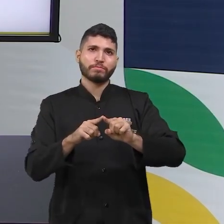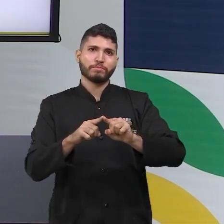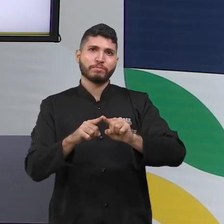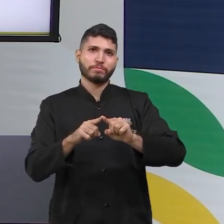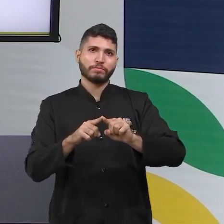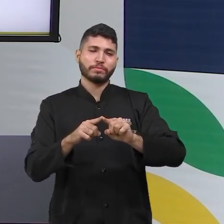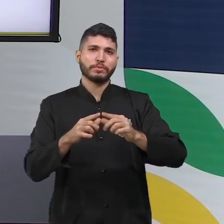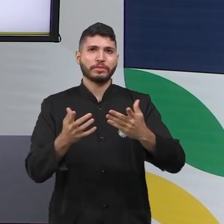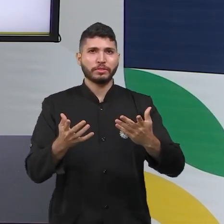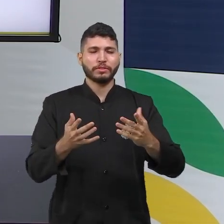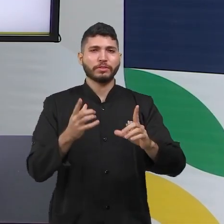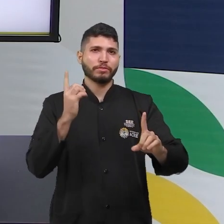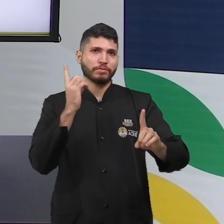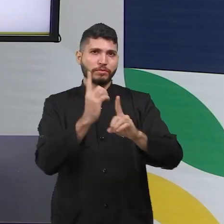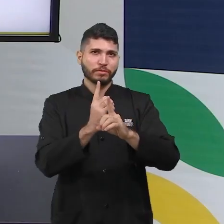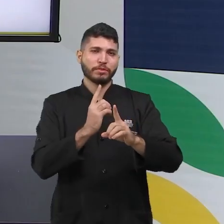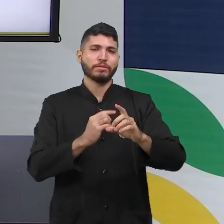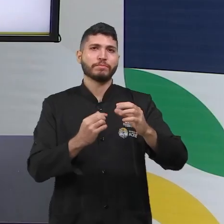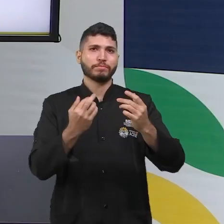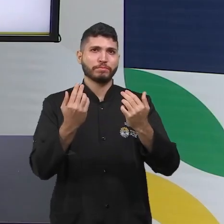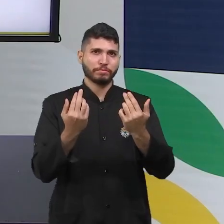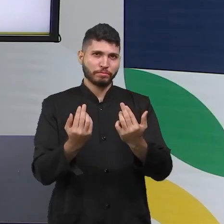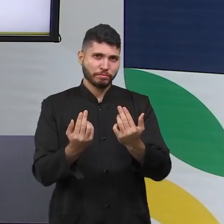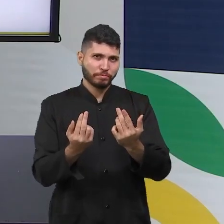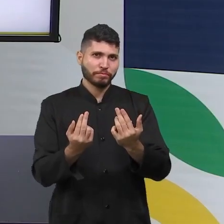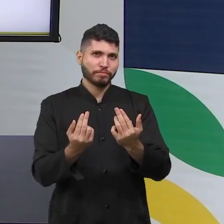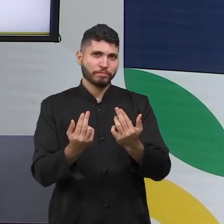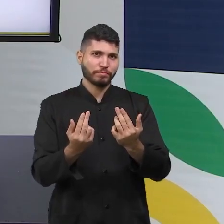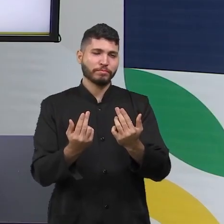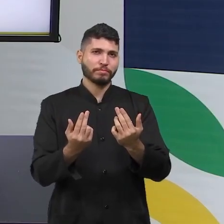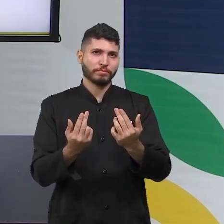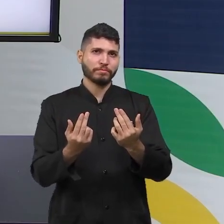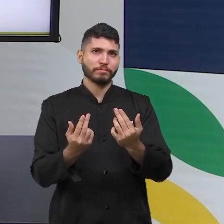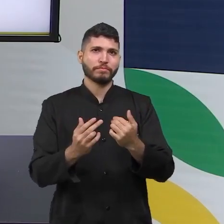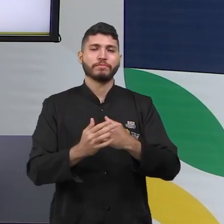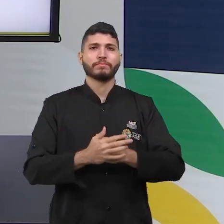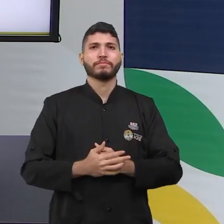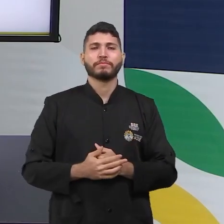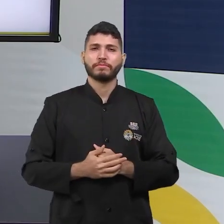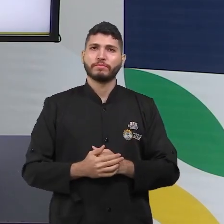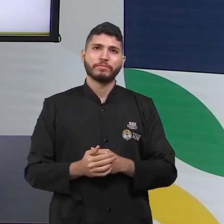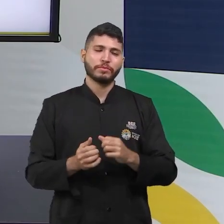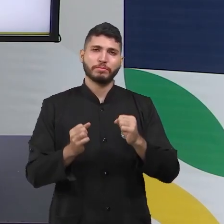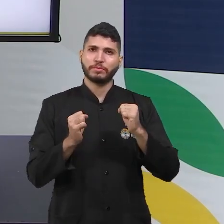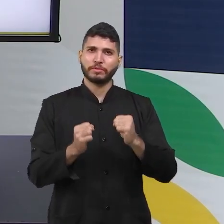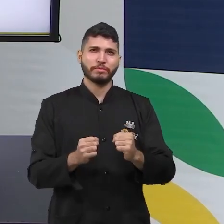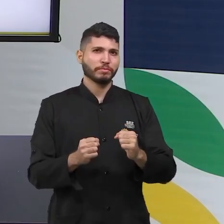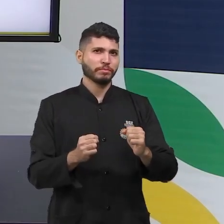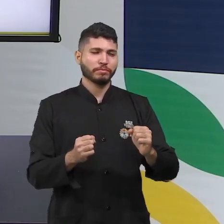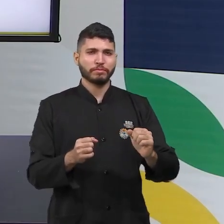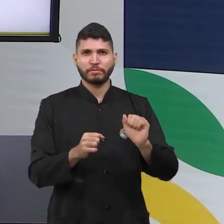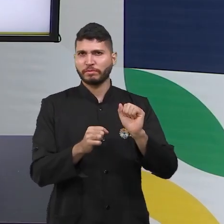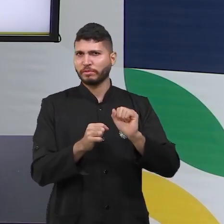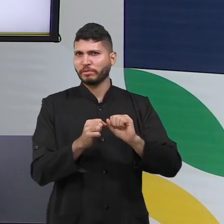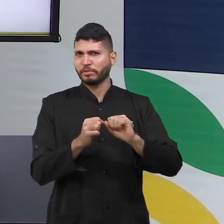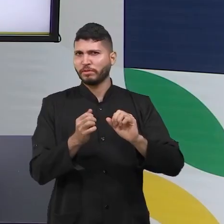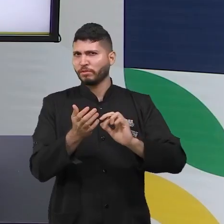essa congruência. A partir disso, você pode resolver várias e várias questões